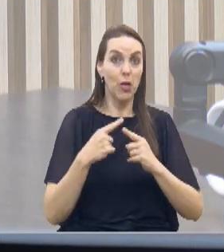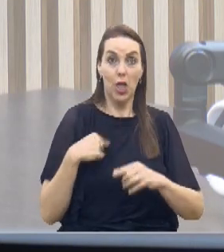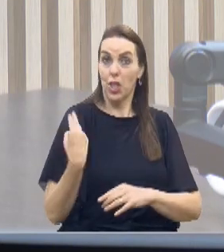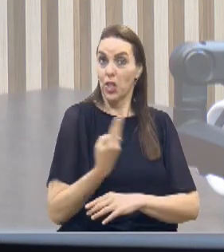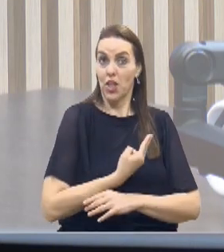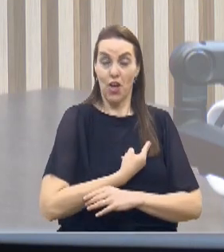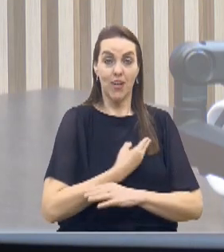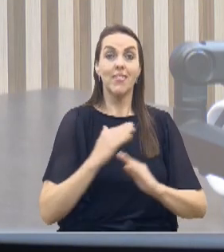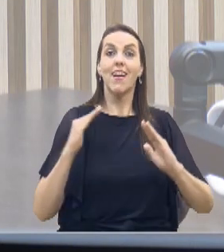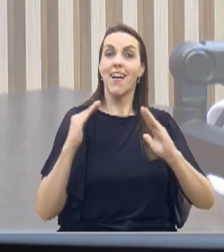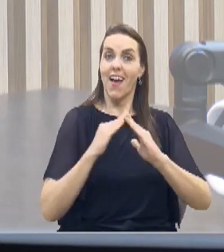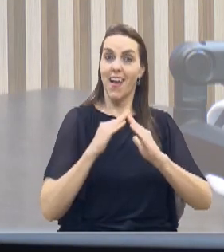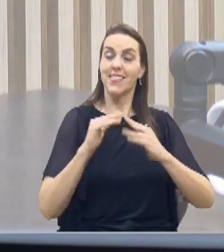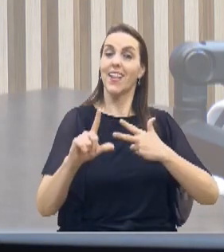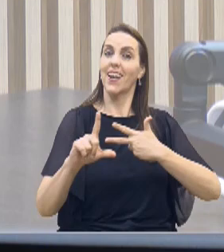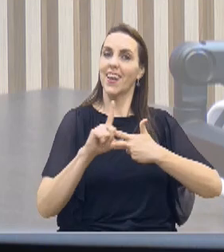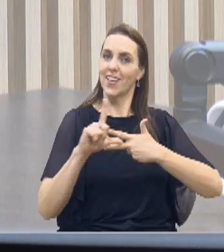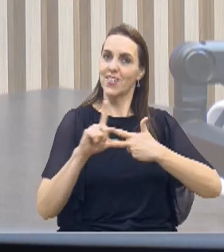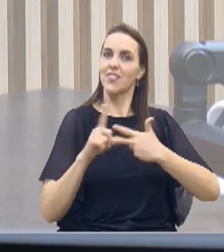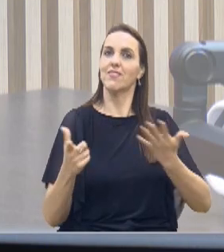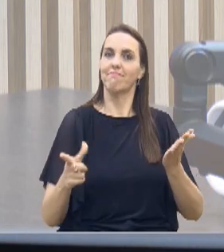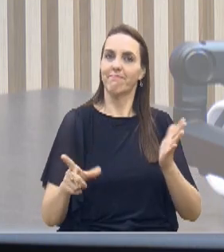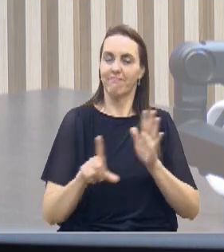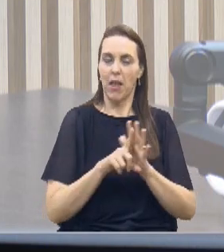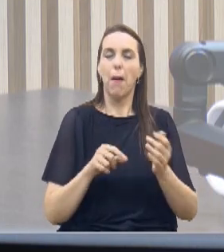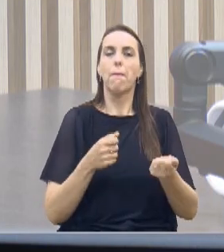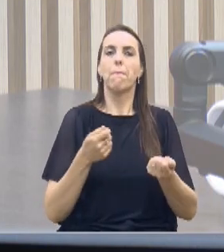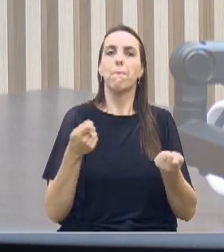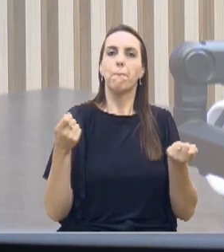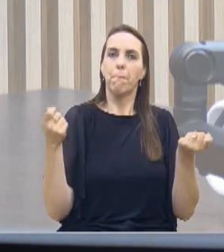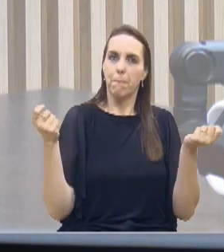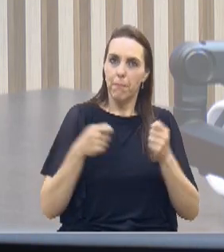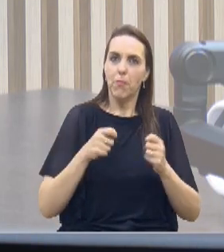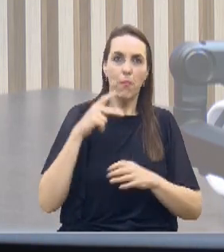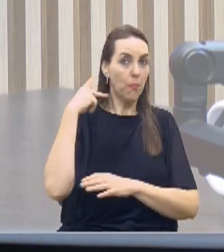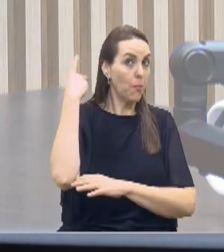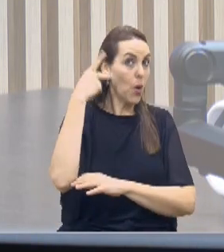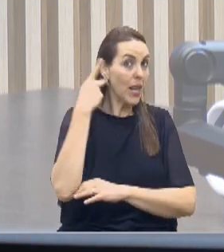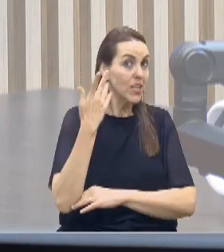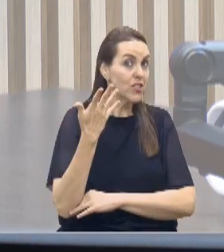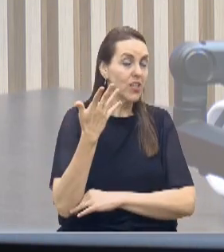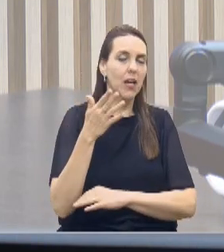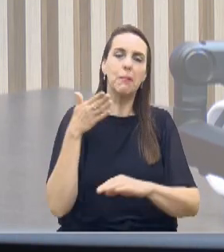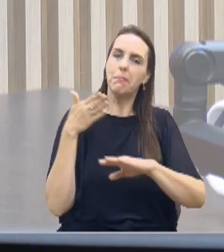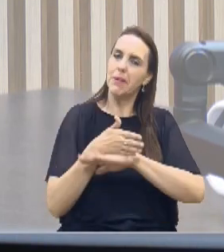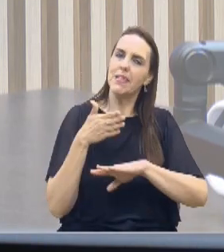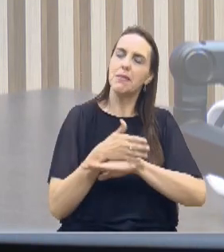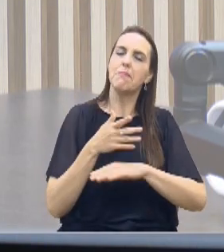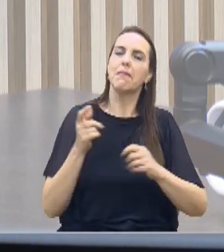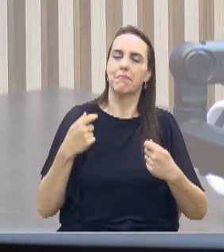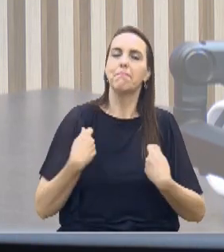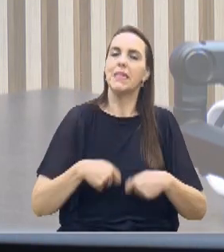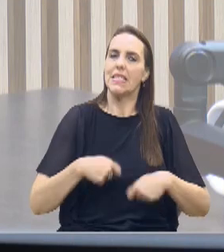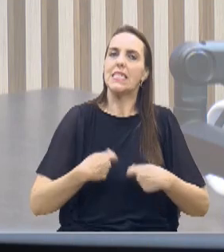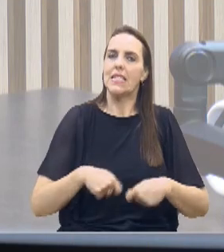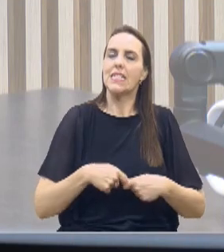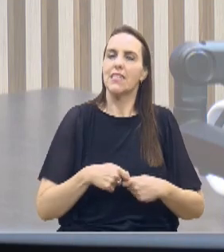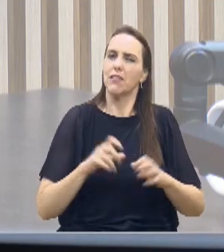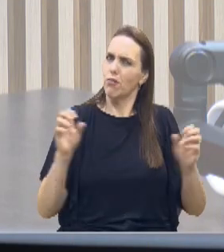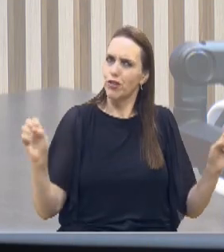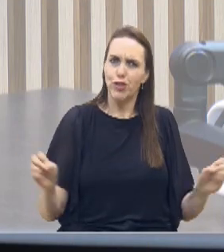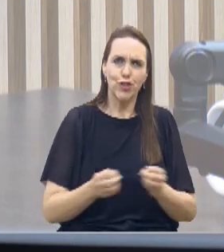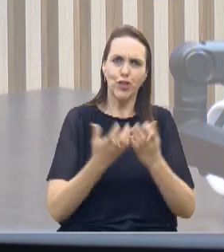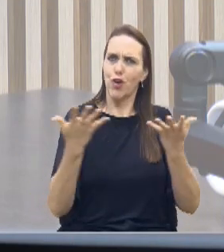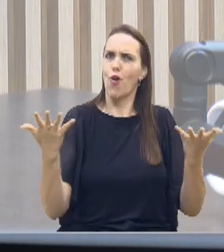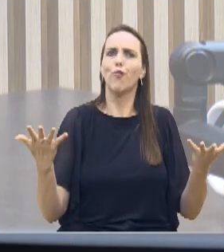casa legislativa, numa casa política, e que precisa, sim, participar disso. Então, foi um show ao longo